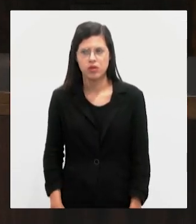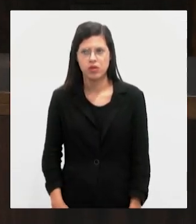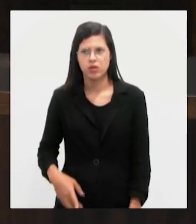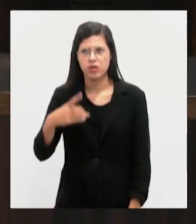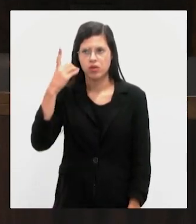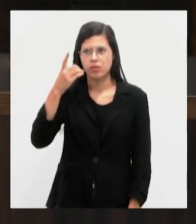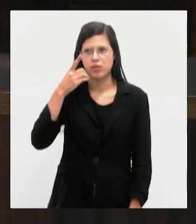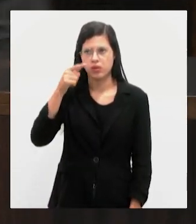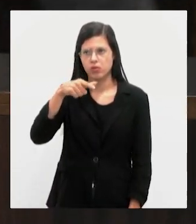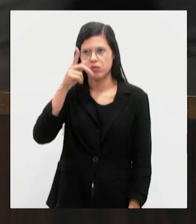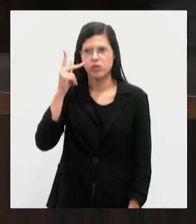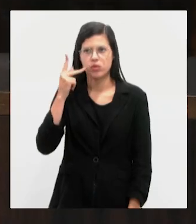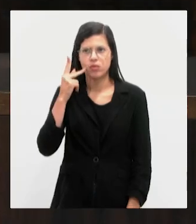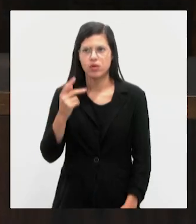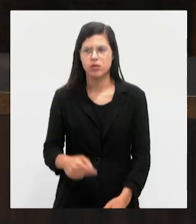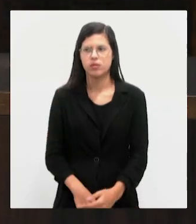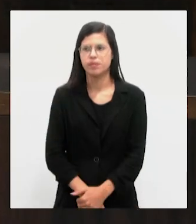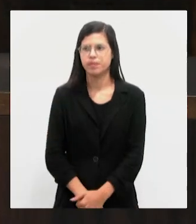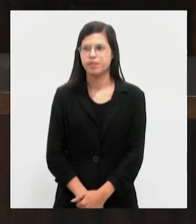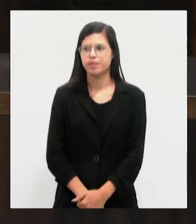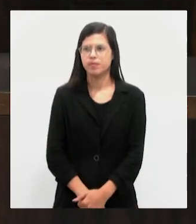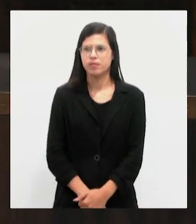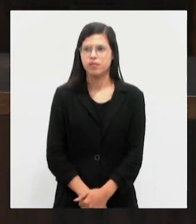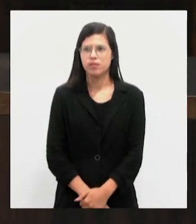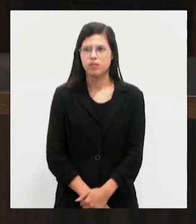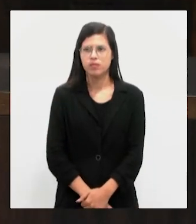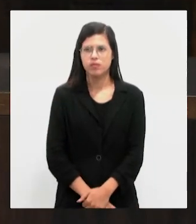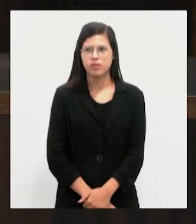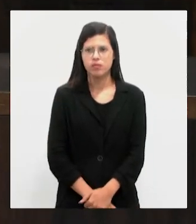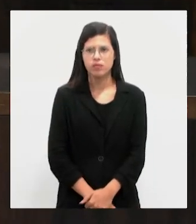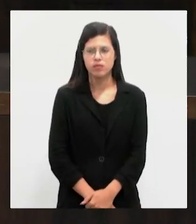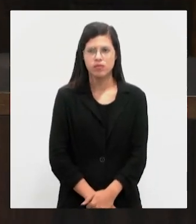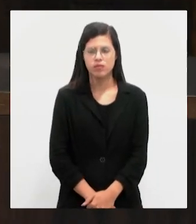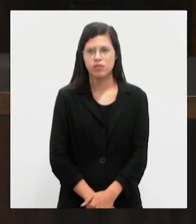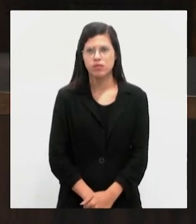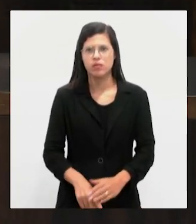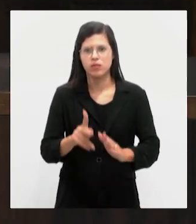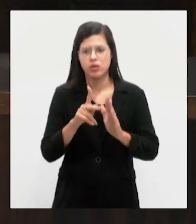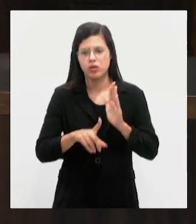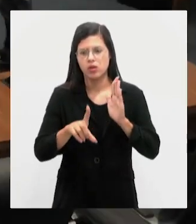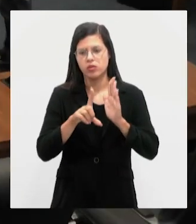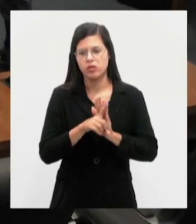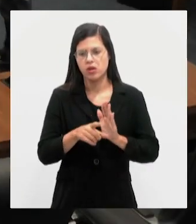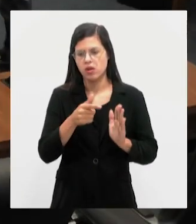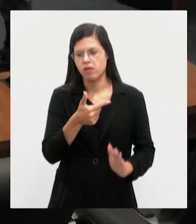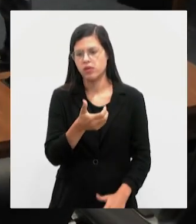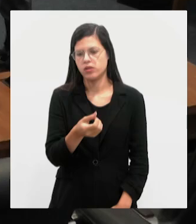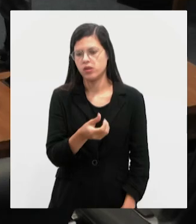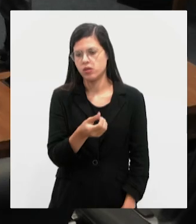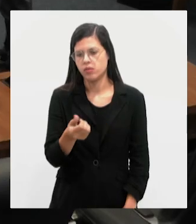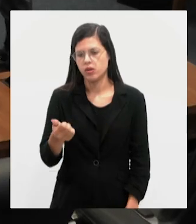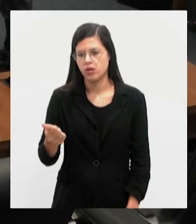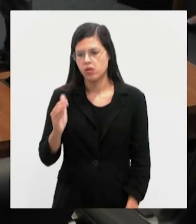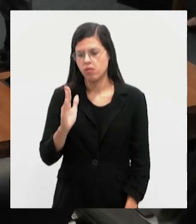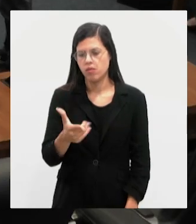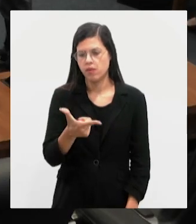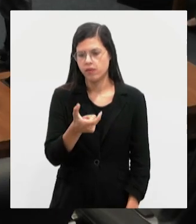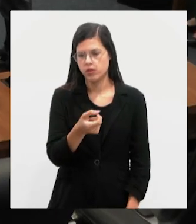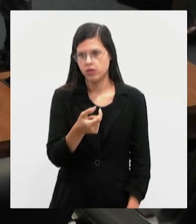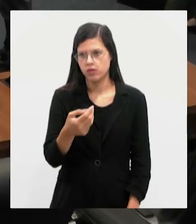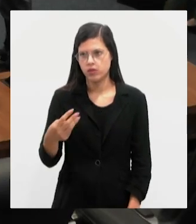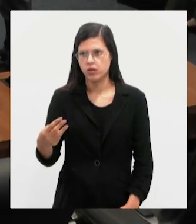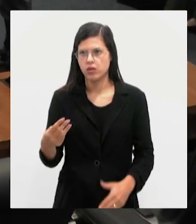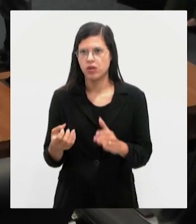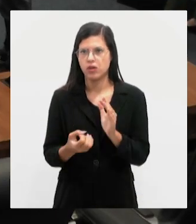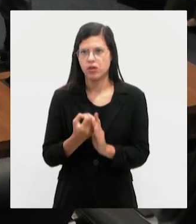Deputado Luiz Paulo. Senhor presidente, projeto de lei 2661 de 23, de autoria do